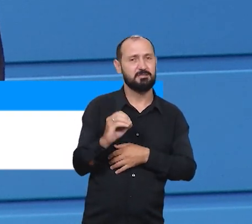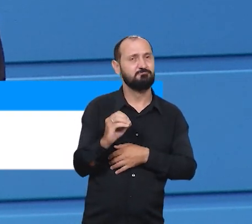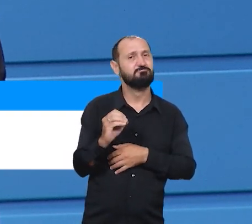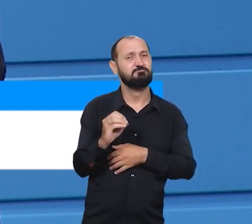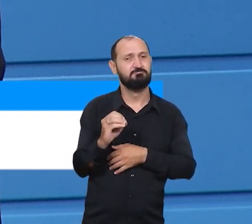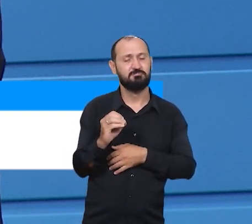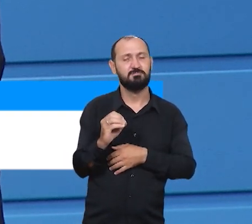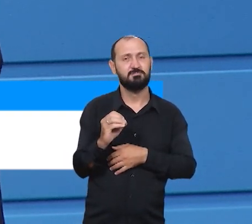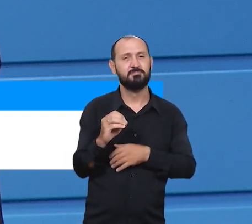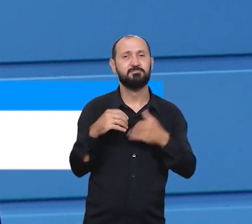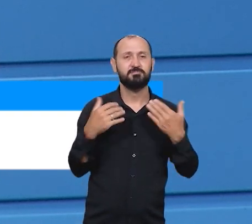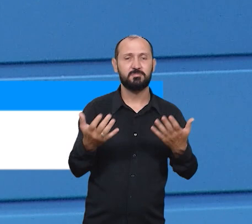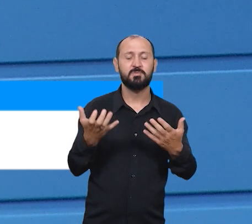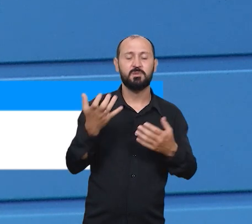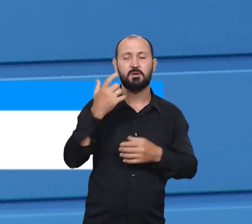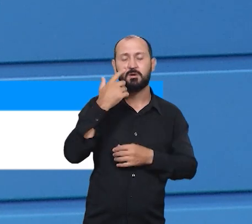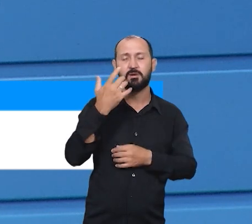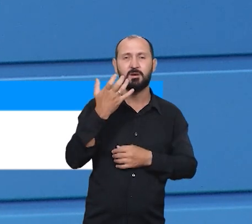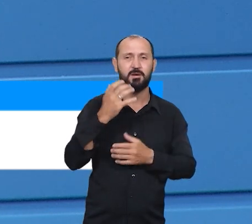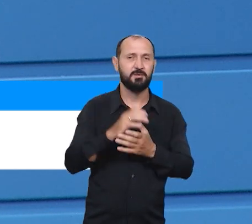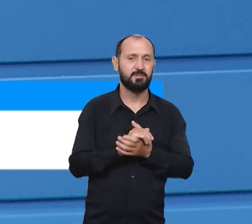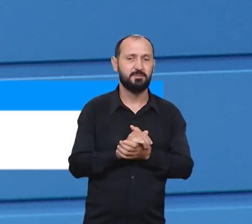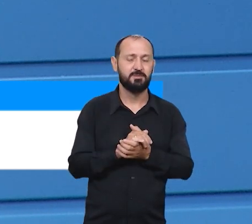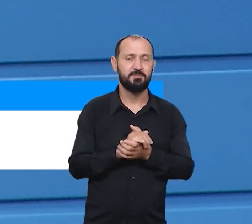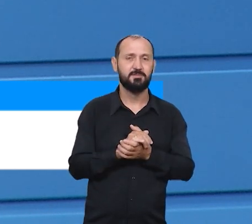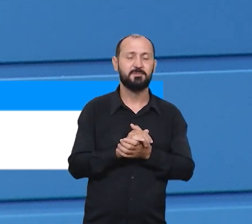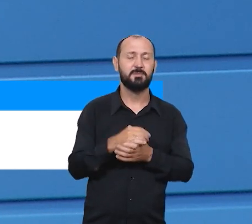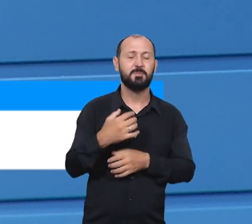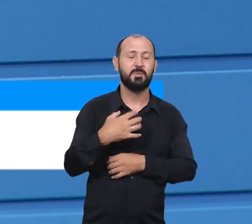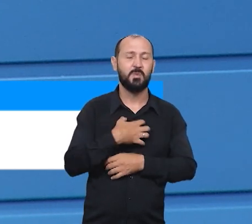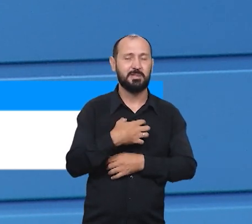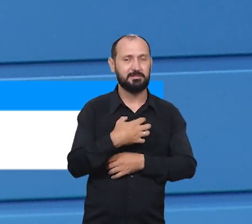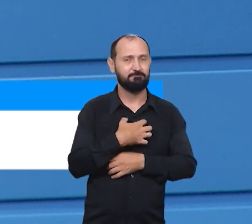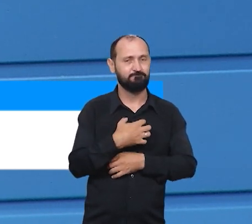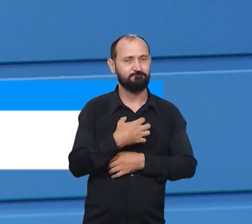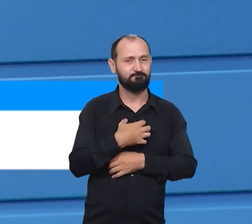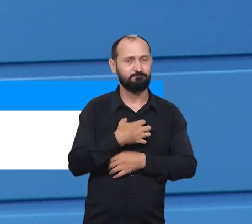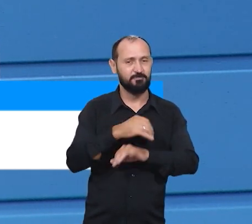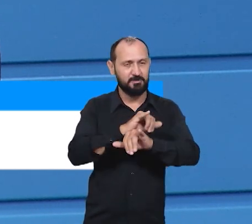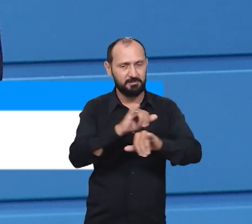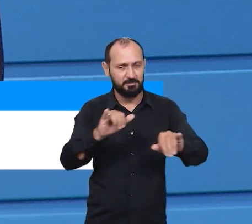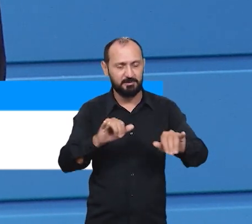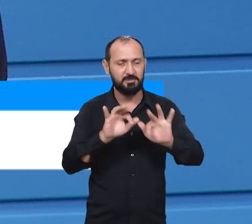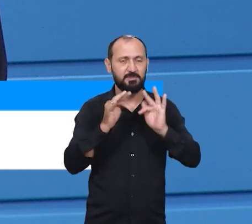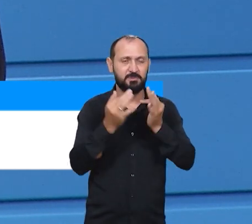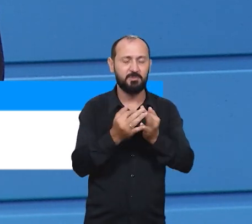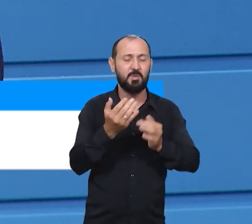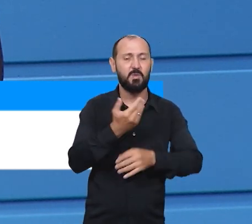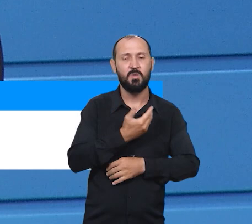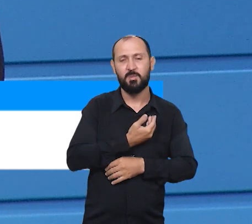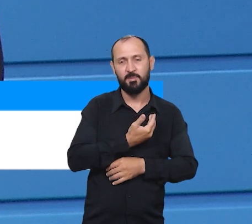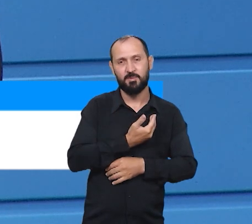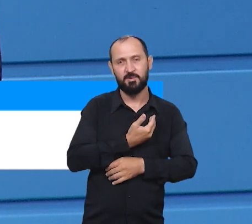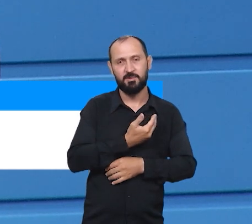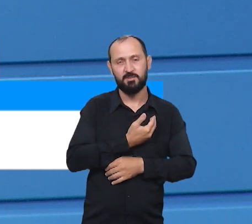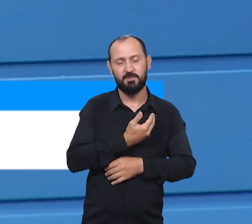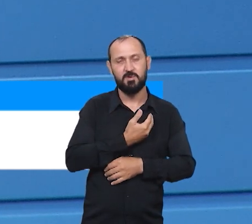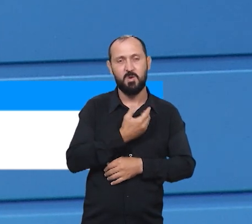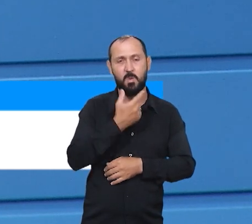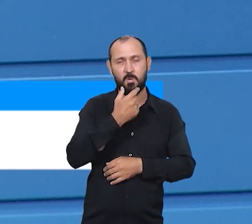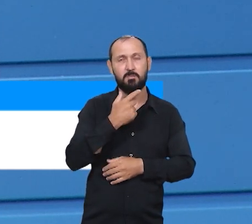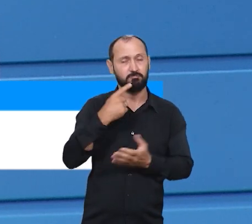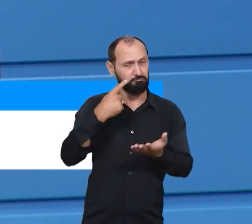aos 60 anos. Então eu quero deixar aqui os meus sentimentos e dizer do